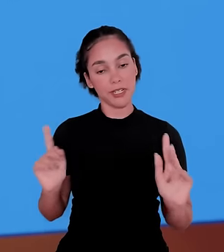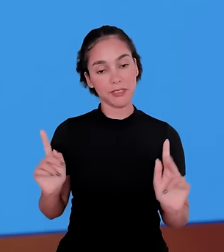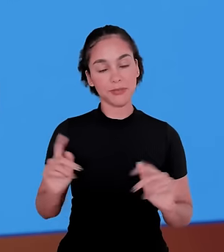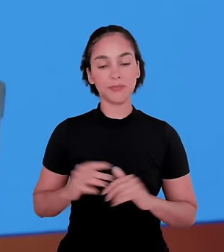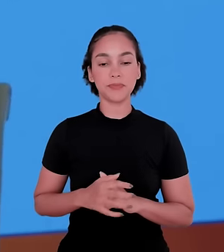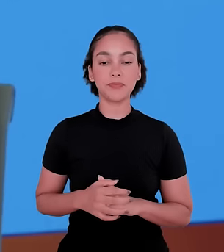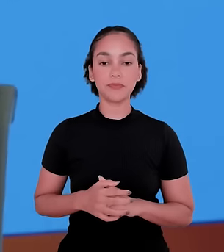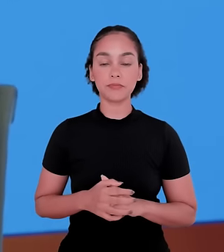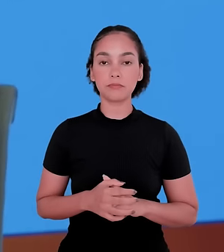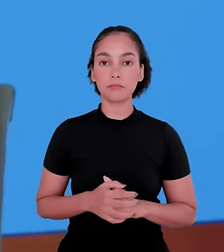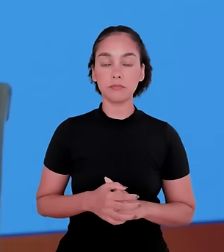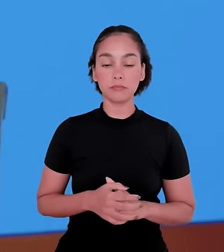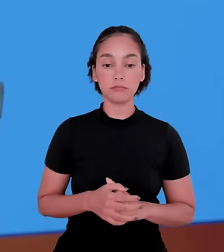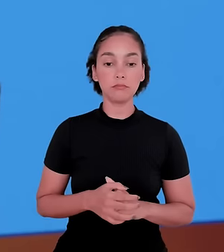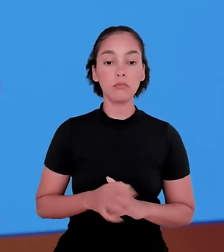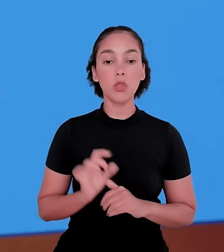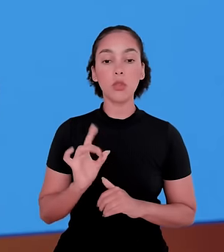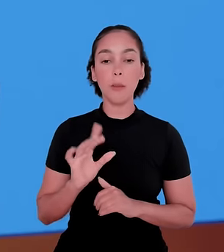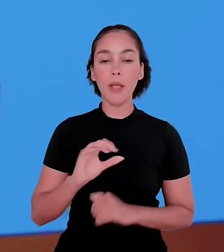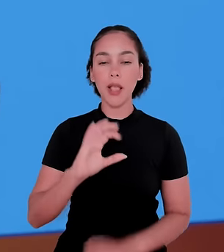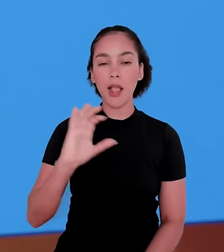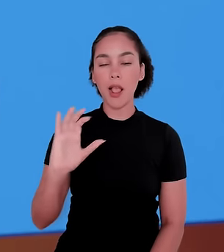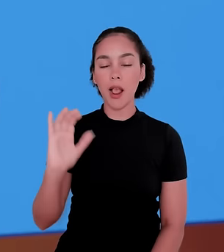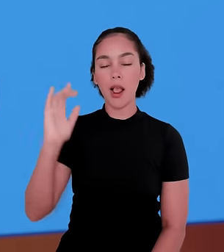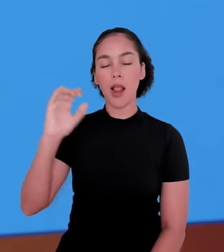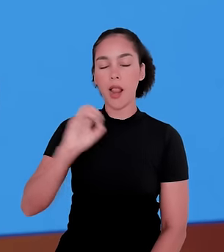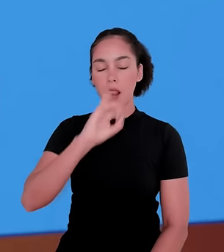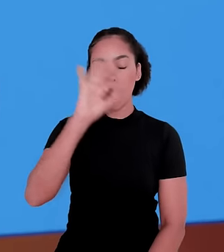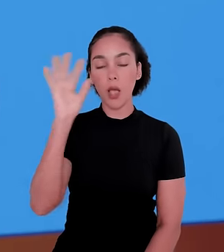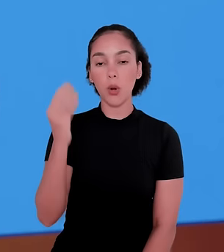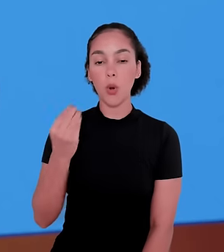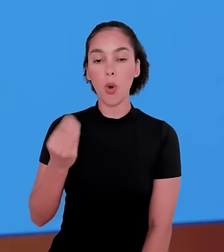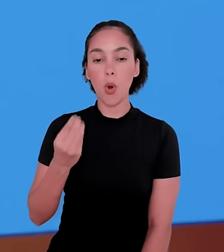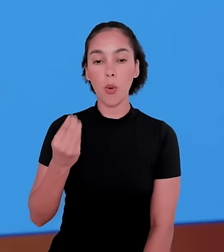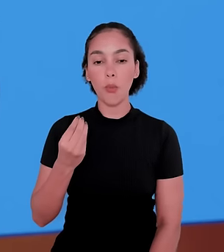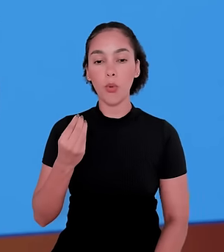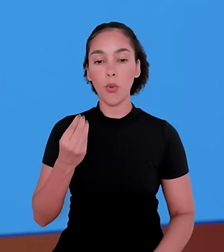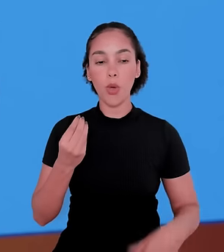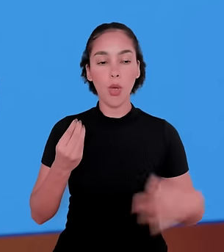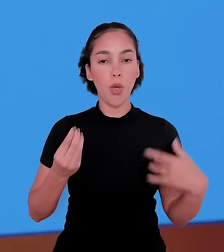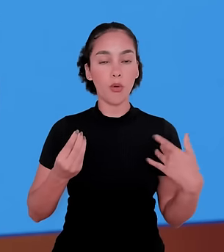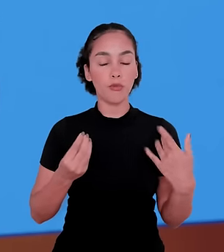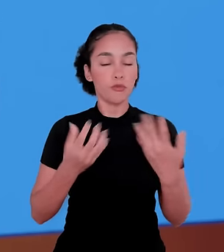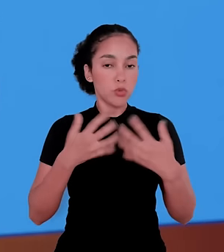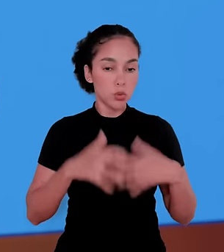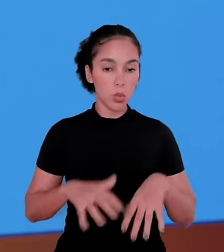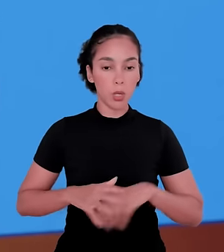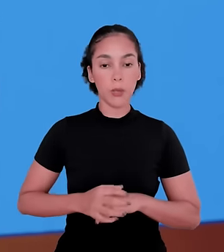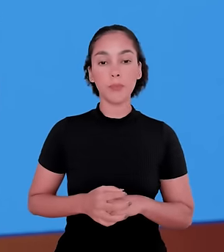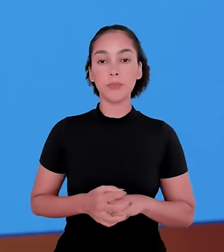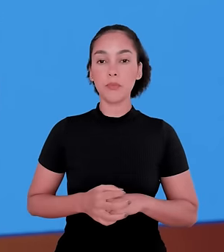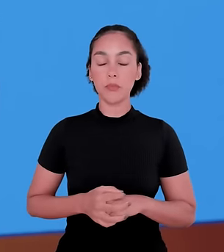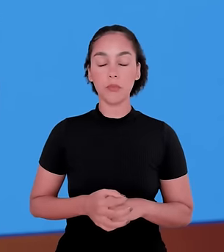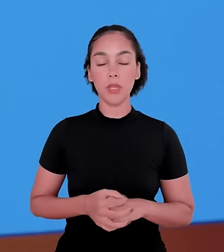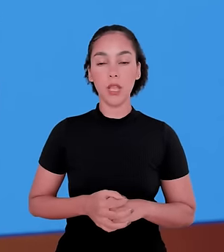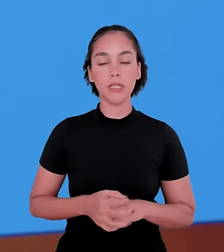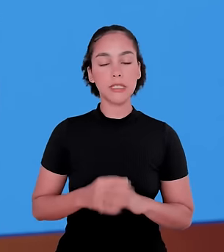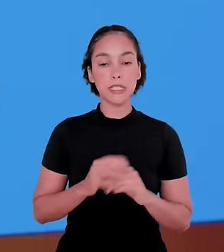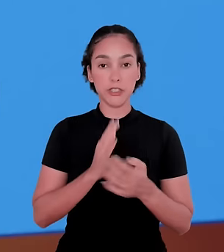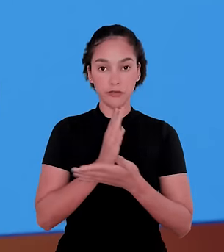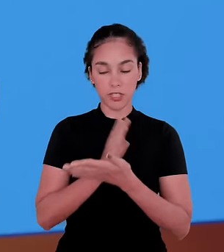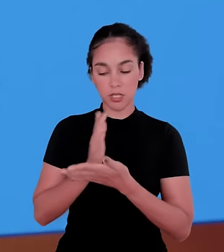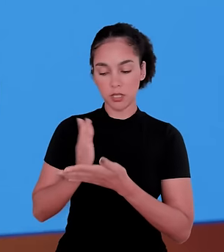tá E assim para ficar bem claro como funciona o sistema de marcas a gente normalmente divide marcas eh quanto a sua